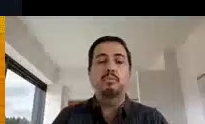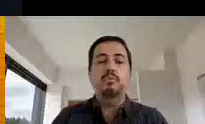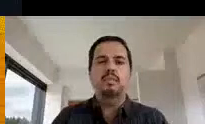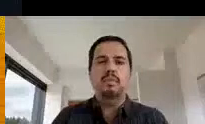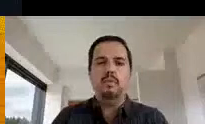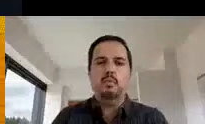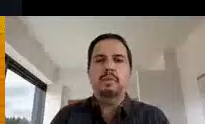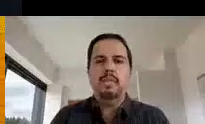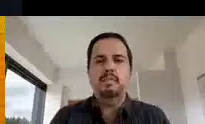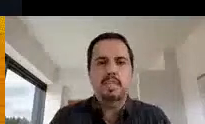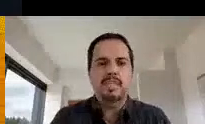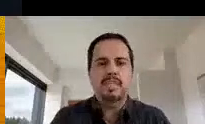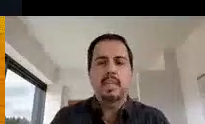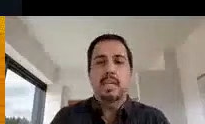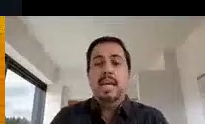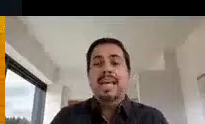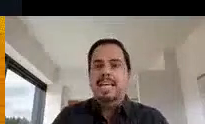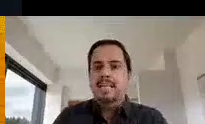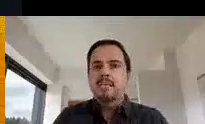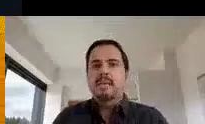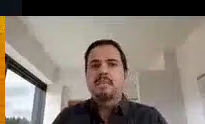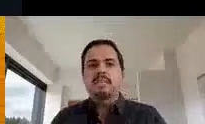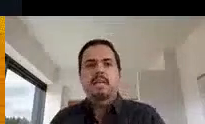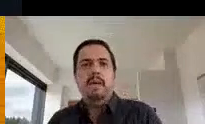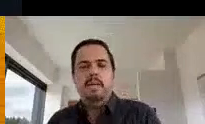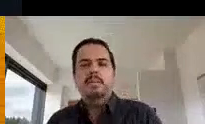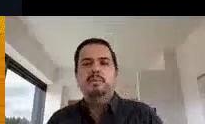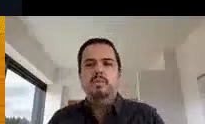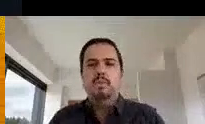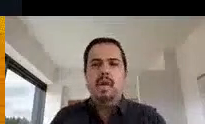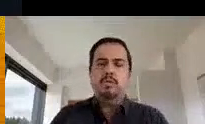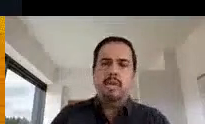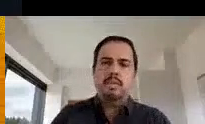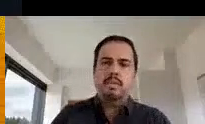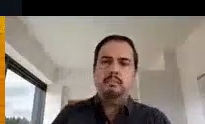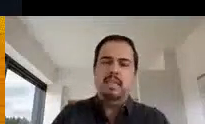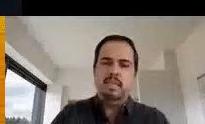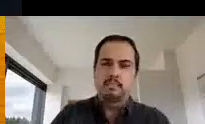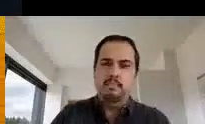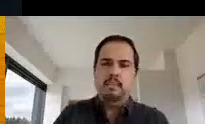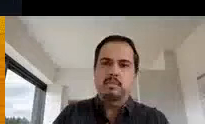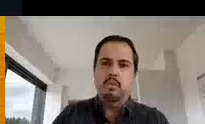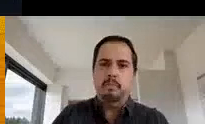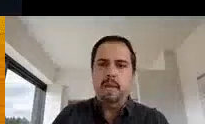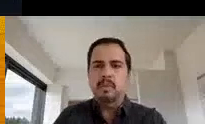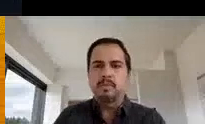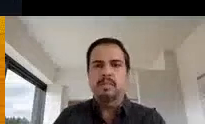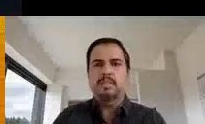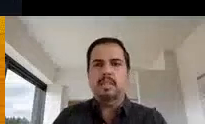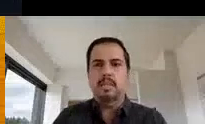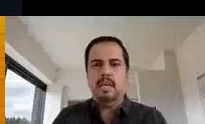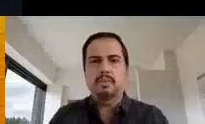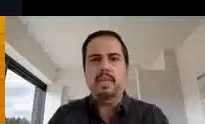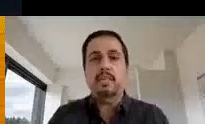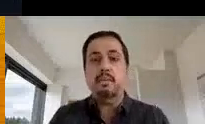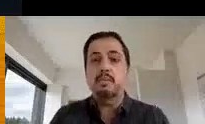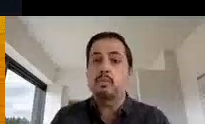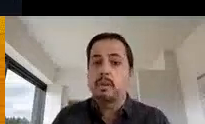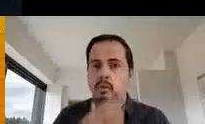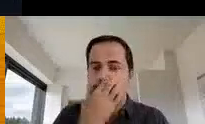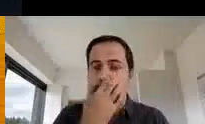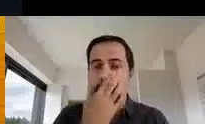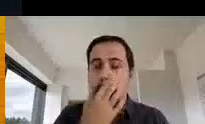mais acessíveis produtos e serviços que uma empresa vende. E também vai ser capaz, nos casos mais amplos, mais complexos, aí vide startups,